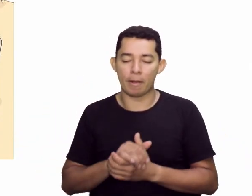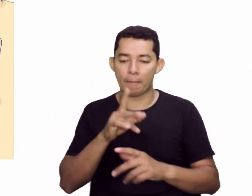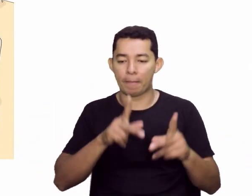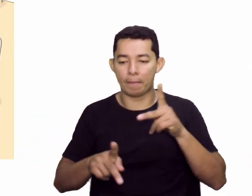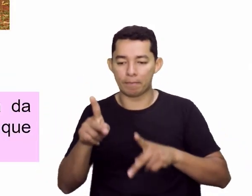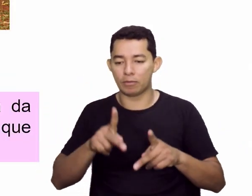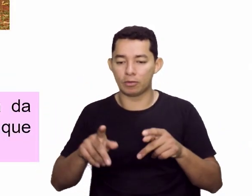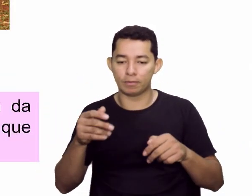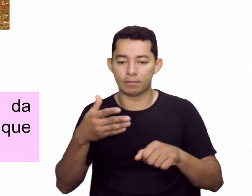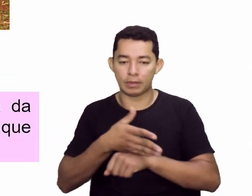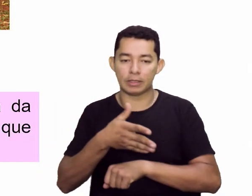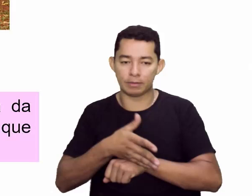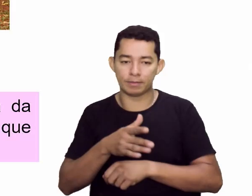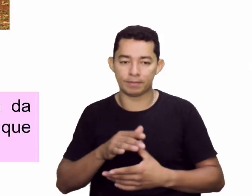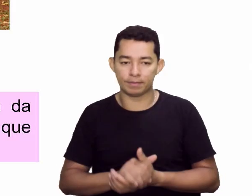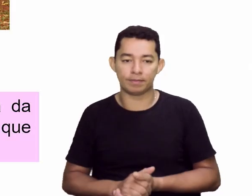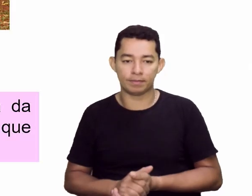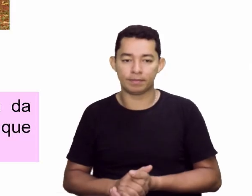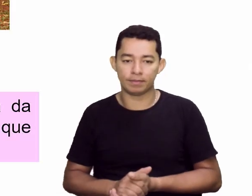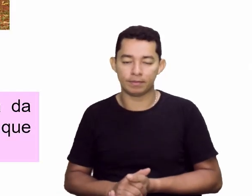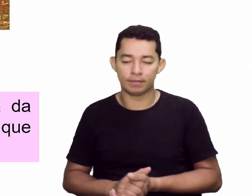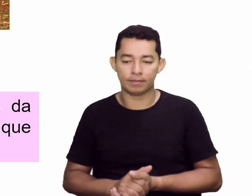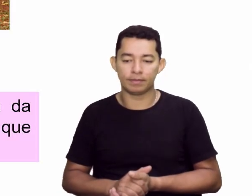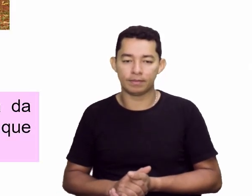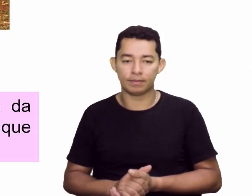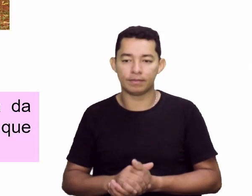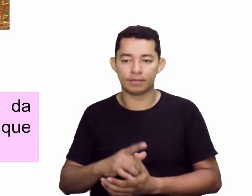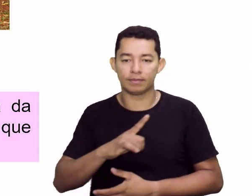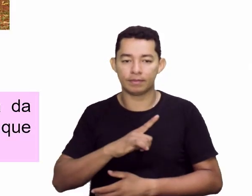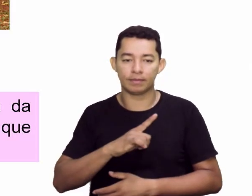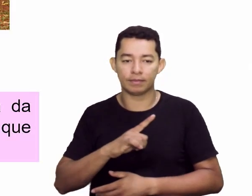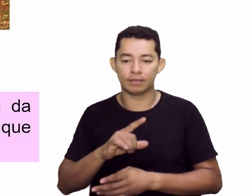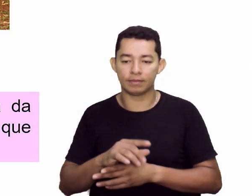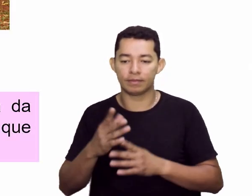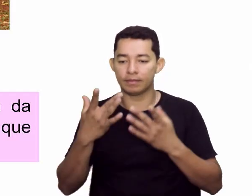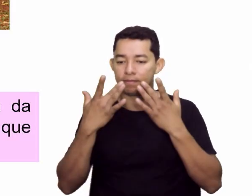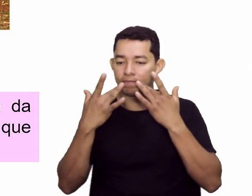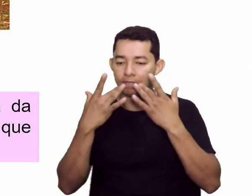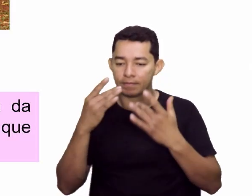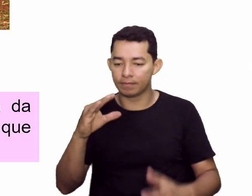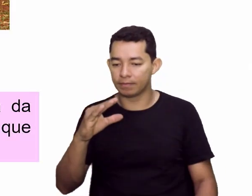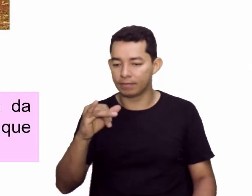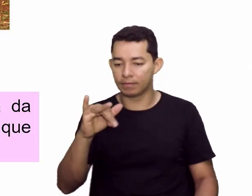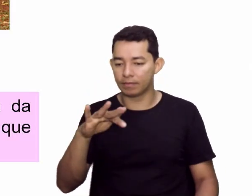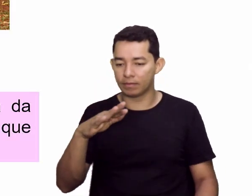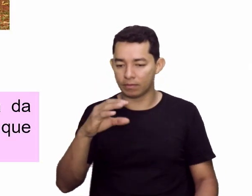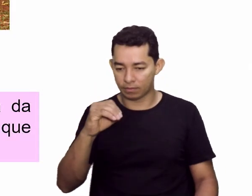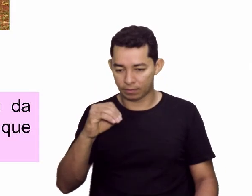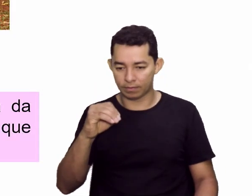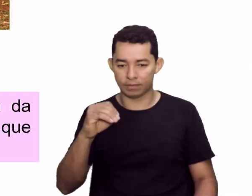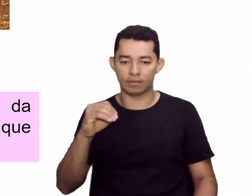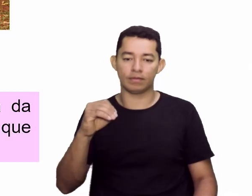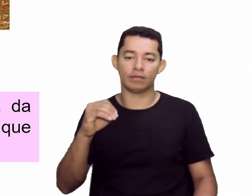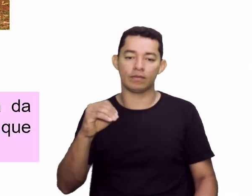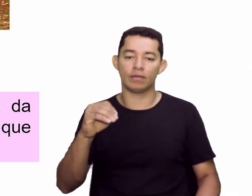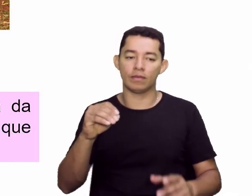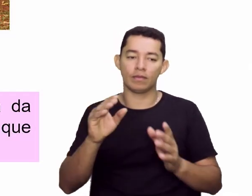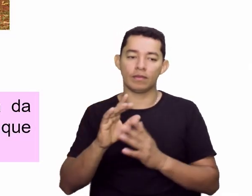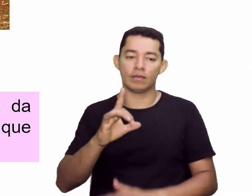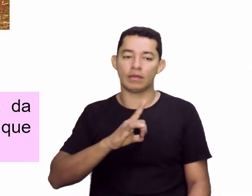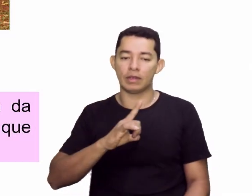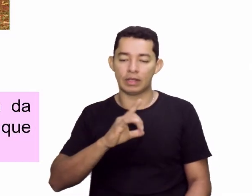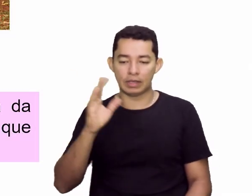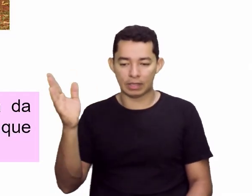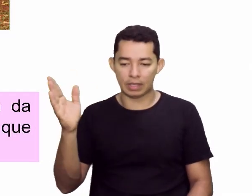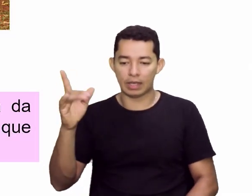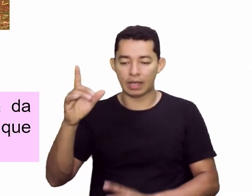público fazendo parte. Por último, aqui nós estamos vendo aqui a arte circense, né, onde você tem aqui a companhia